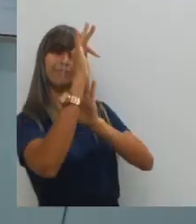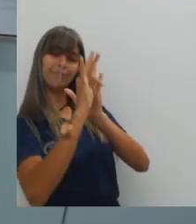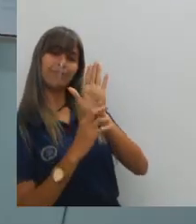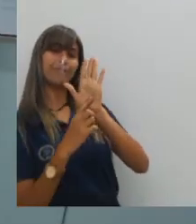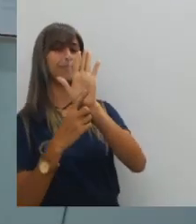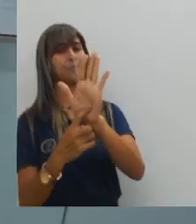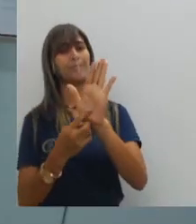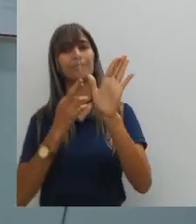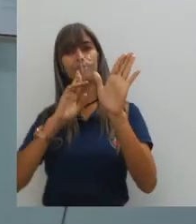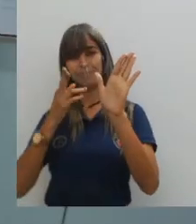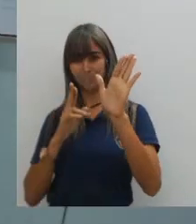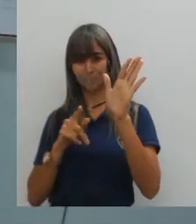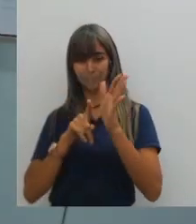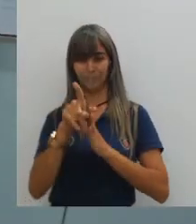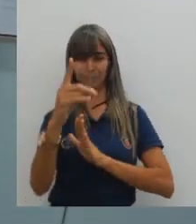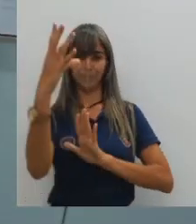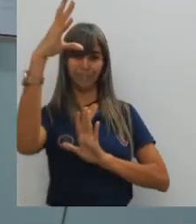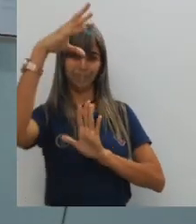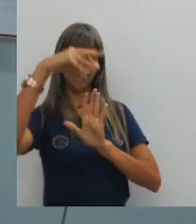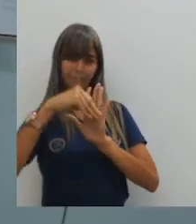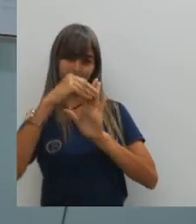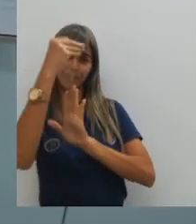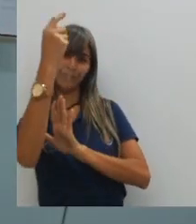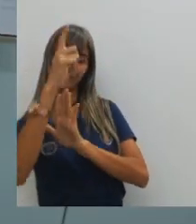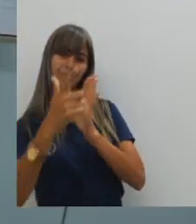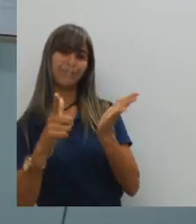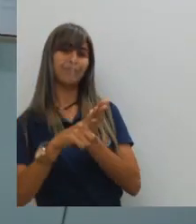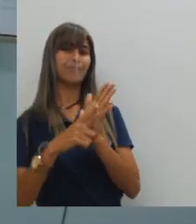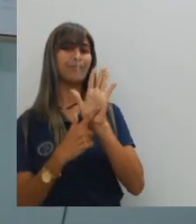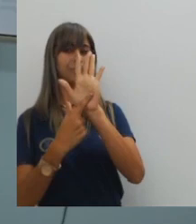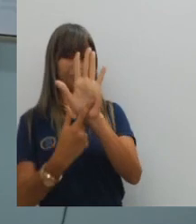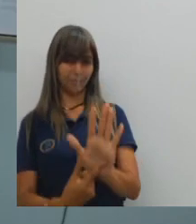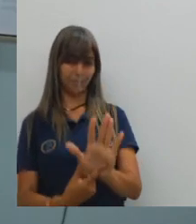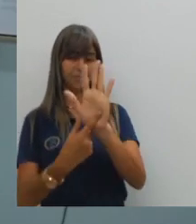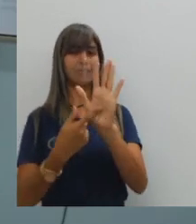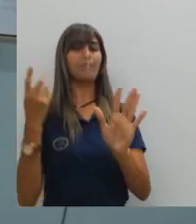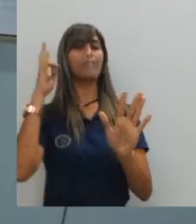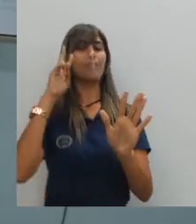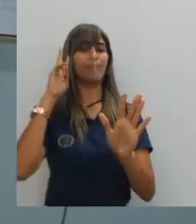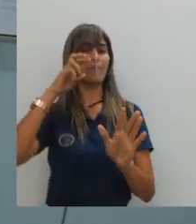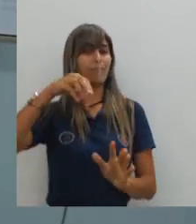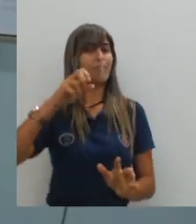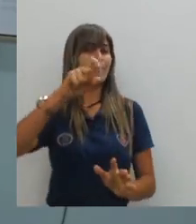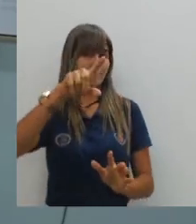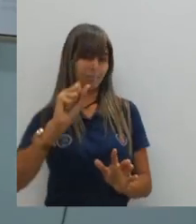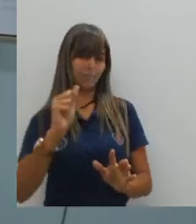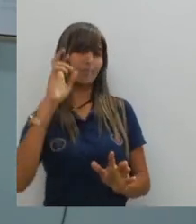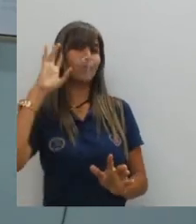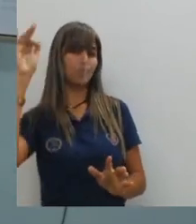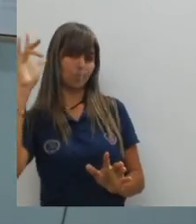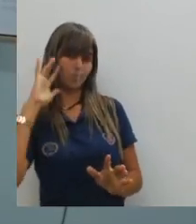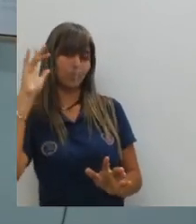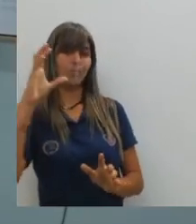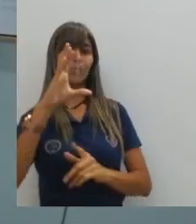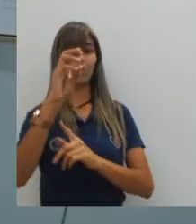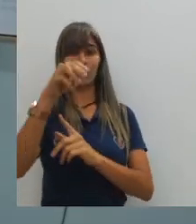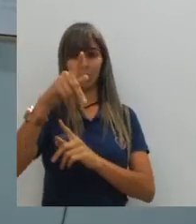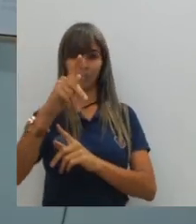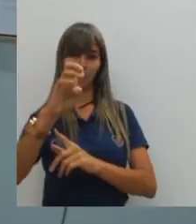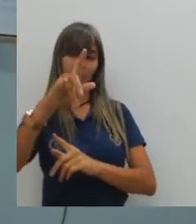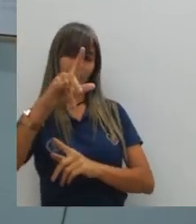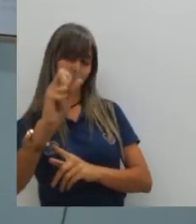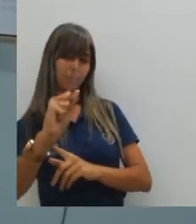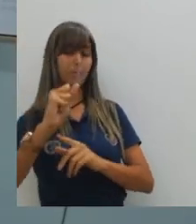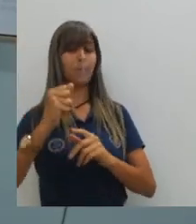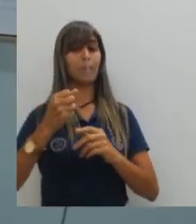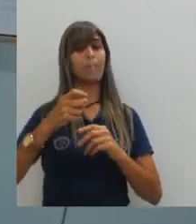responder essa questão, olha o tamanho do resumo, tá certo? Mas é importante lembrar que o Max Weber é conhecido como um teórico complexo, certo? Mas